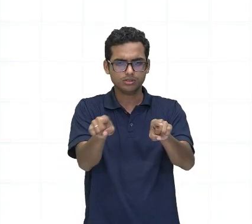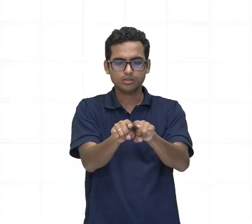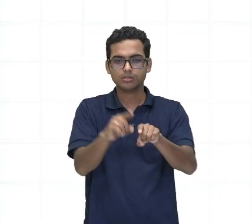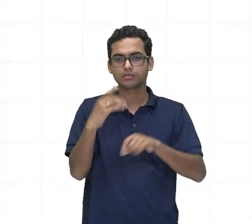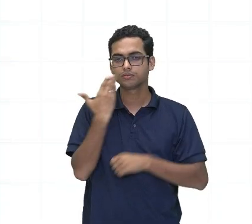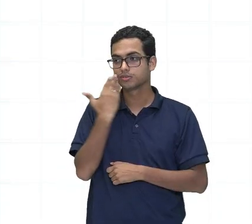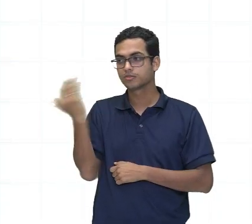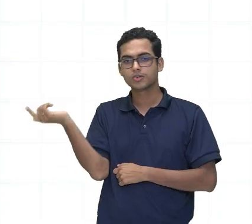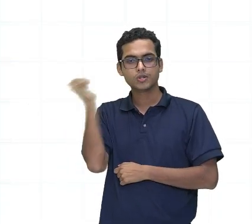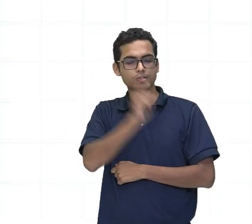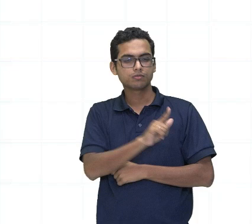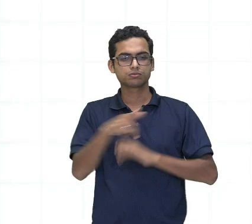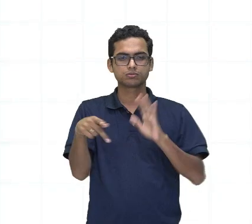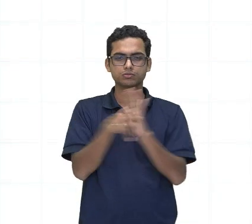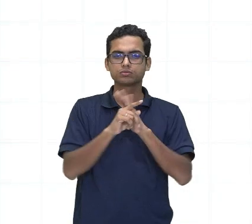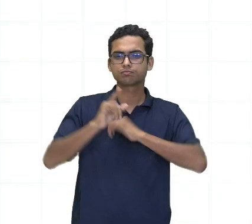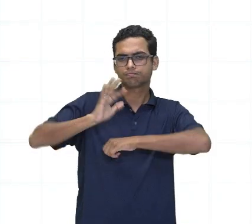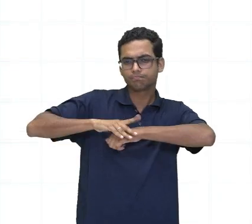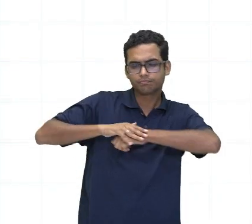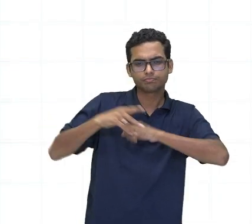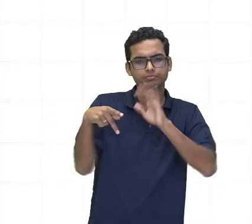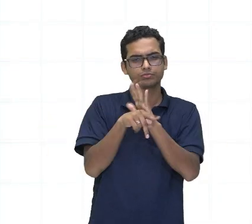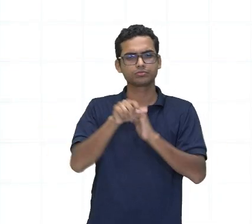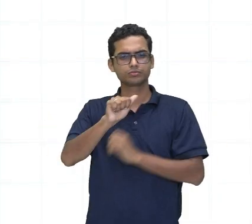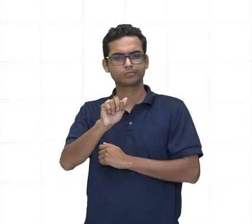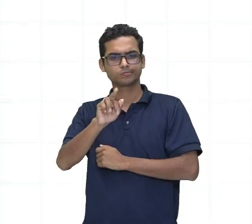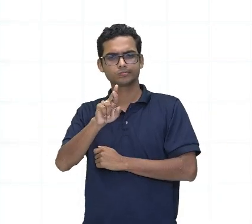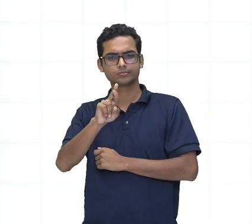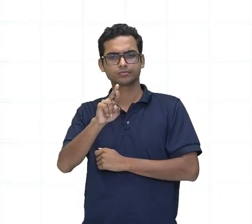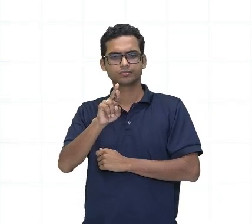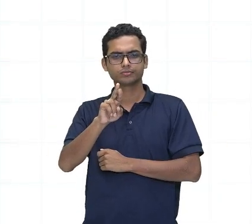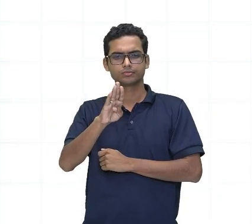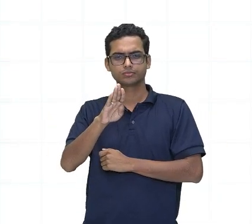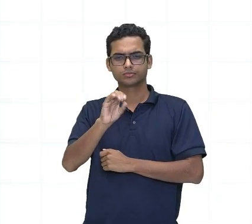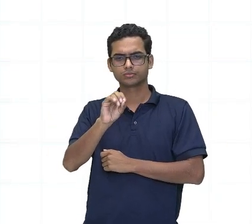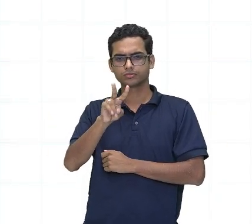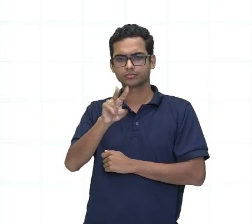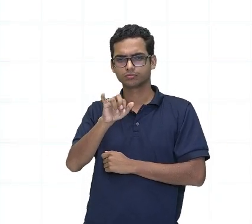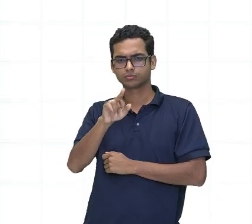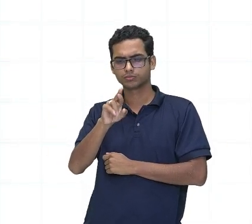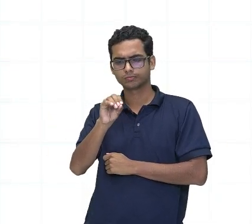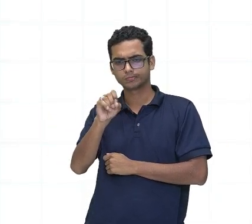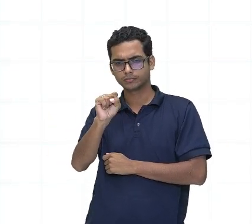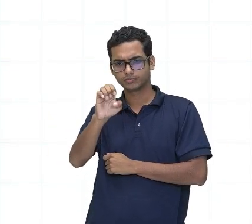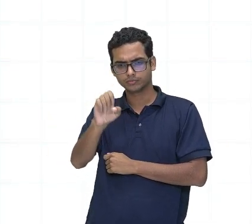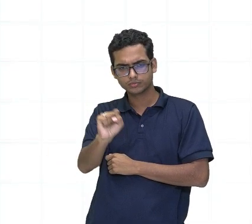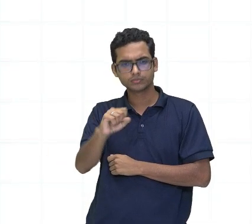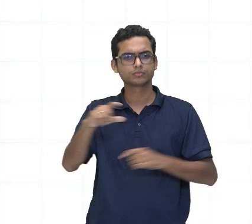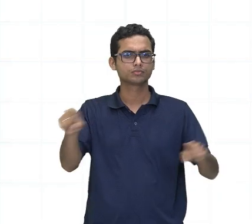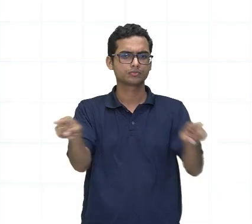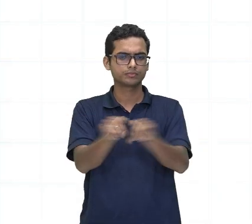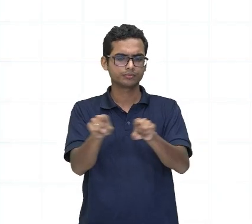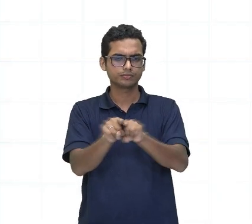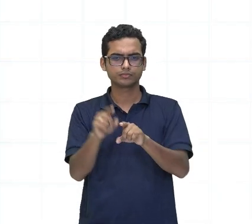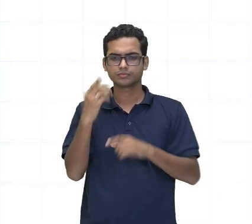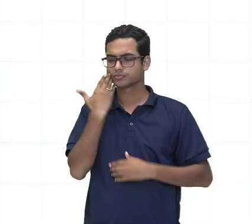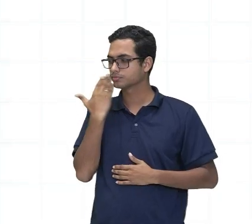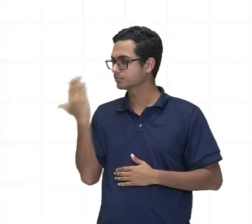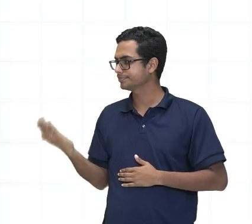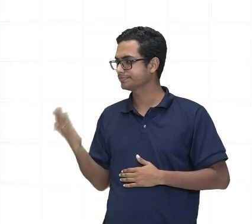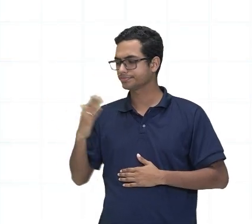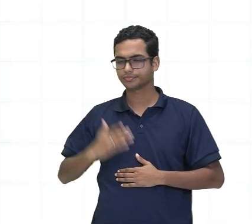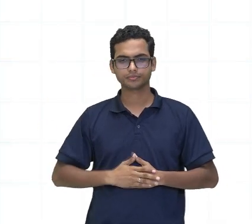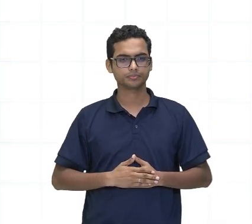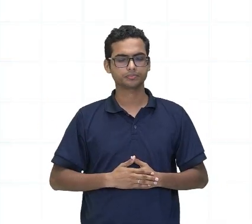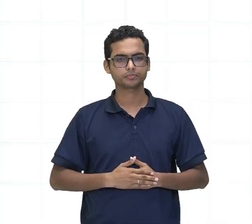causadas pela dengue, zika e chikungunya, então, ele vai mostrando assim, para eles não ficarem falando toda vez as três arboviroses, que é ali